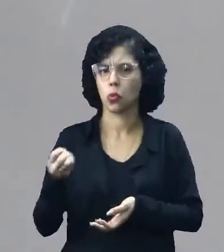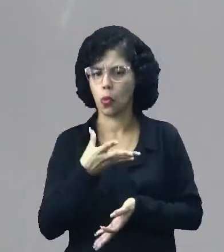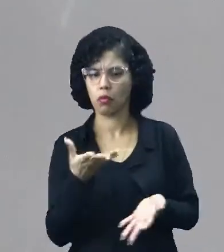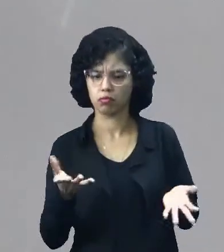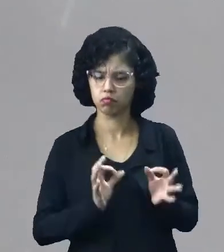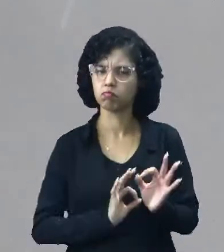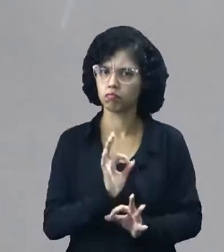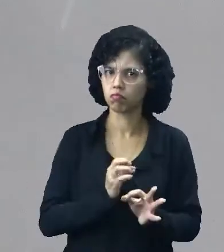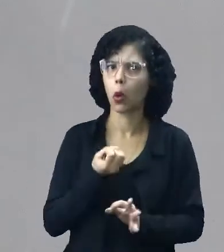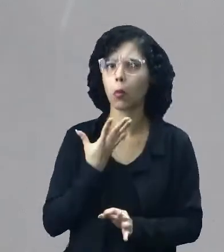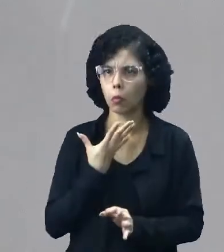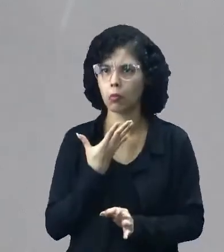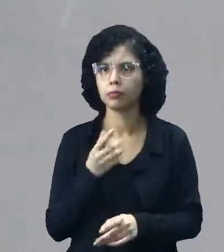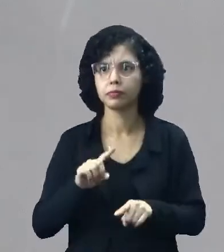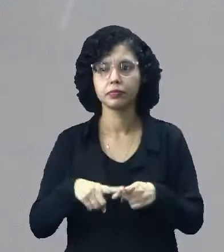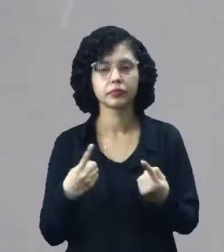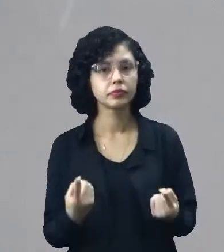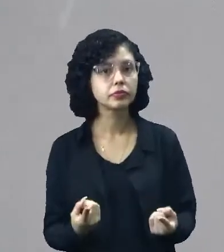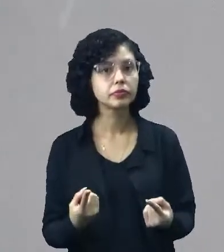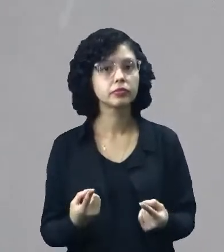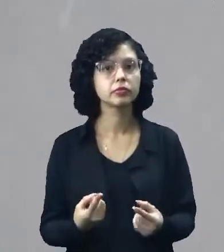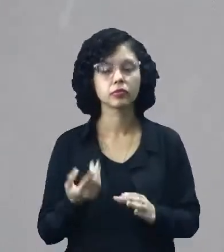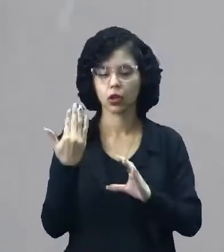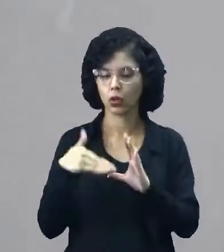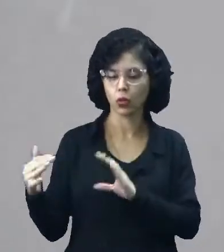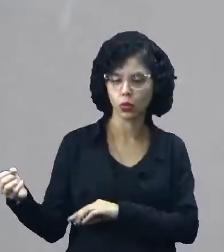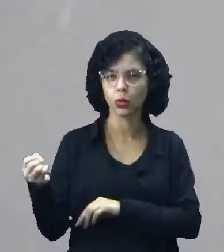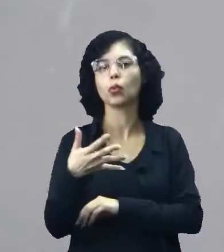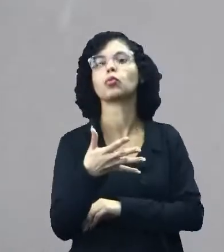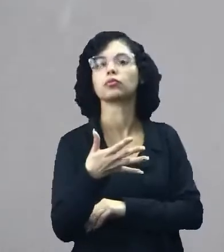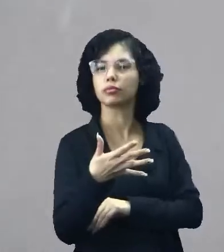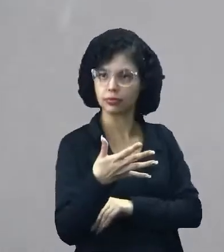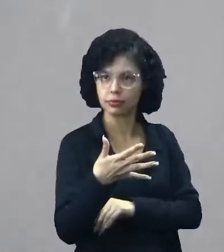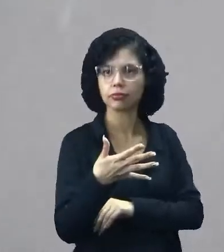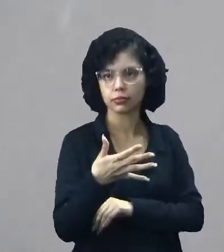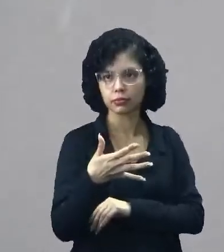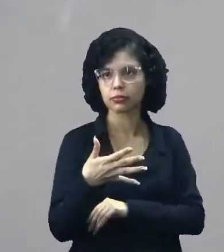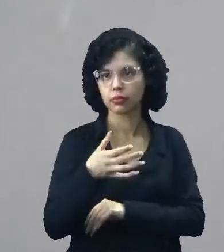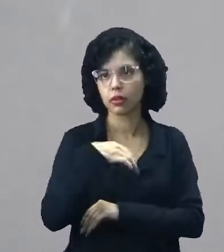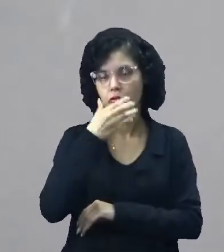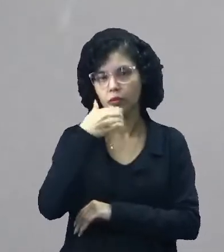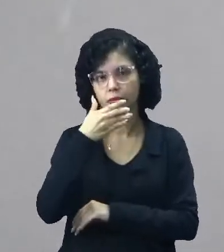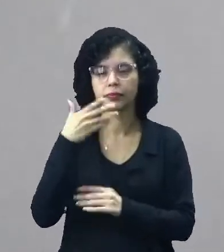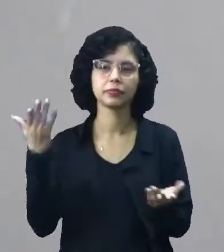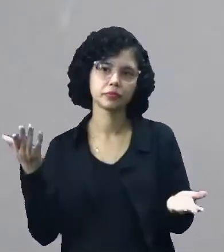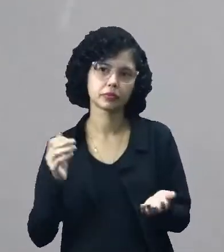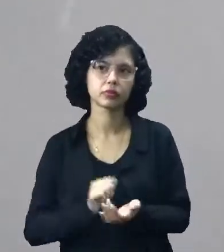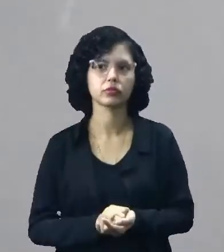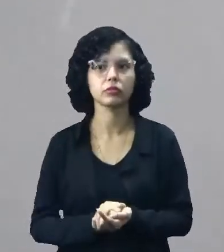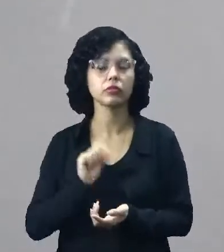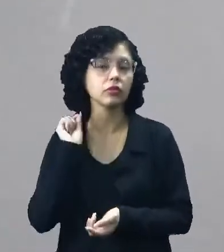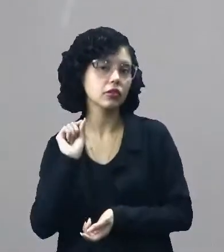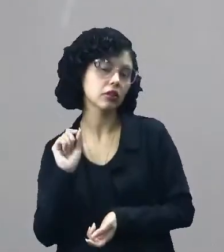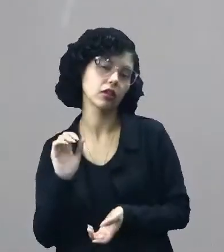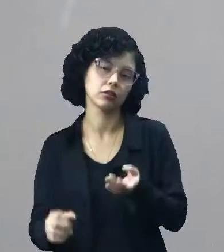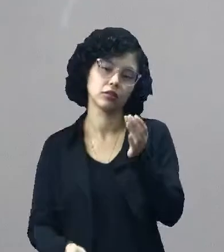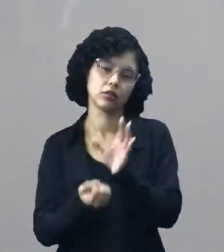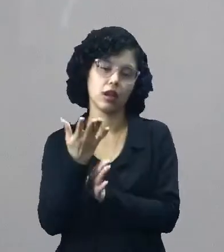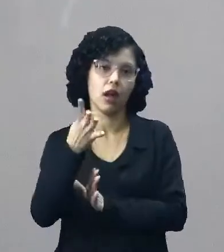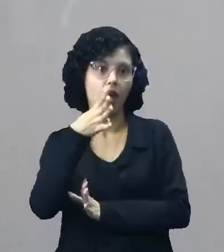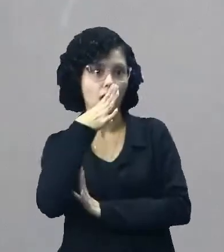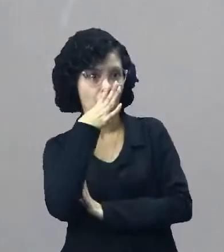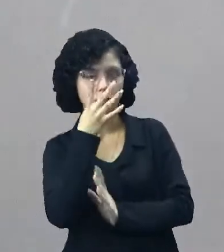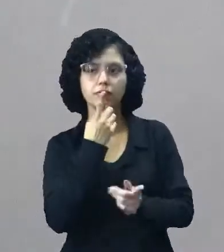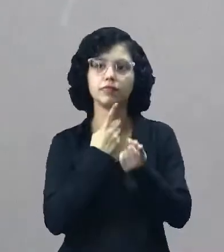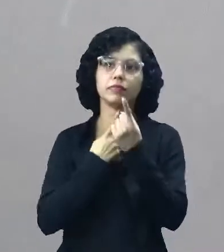ele está funcionando, está tudo bem. Mas lançaram, né? A Apple lança um novo iPhone. E aí cria-se ali